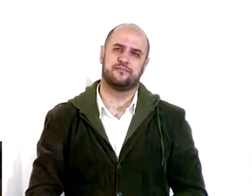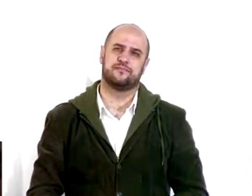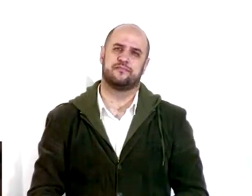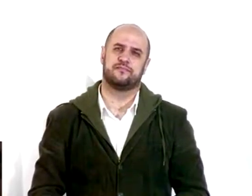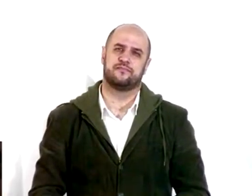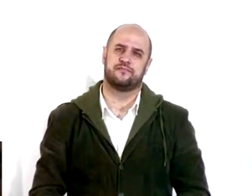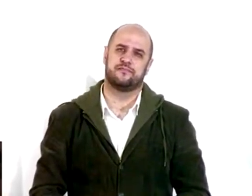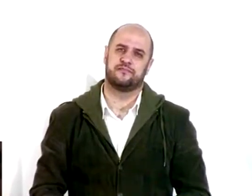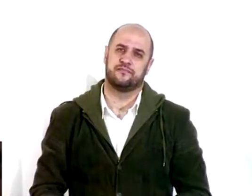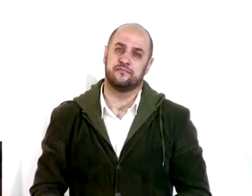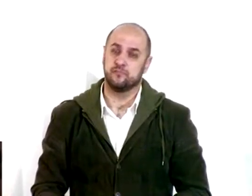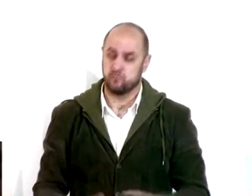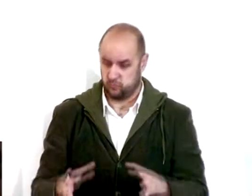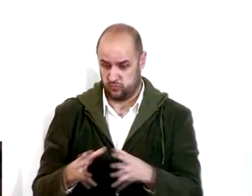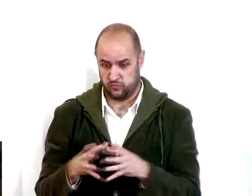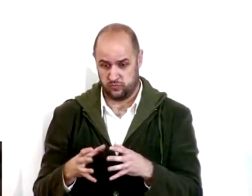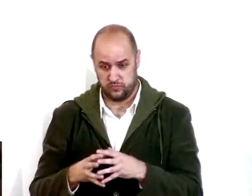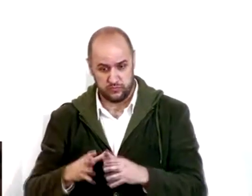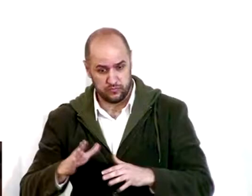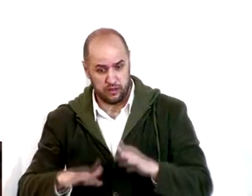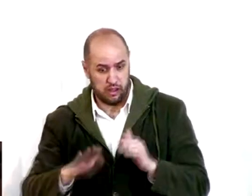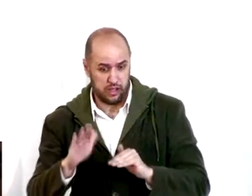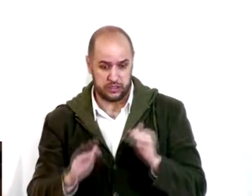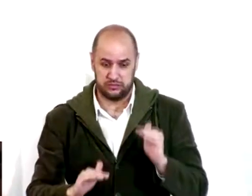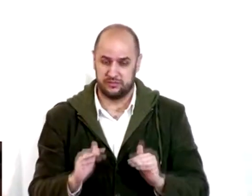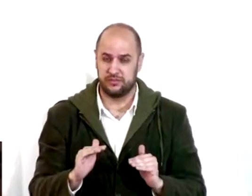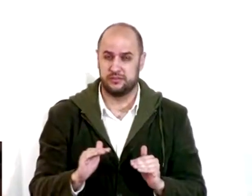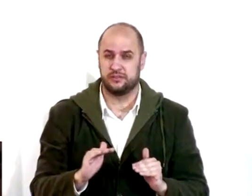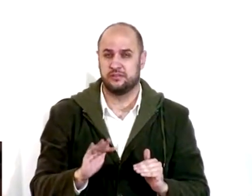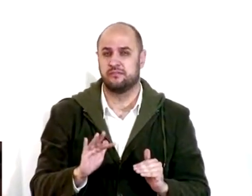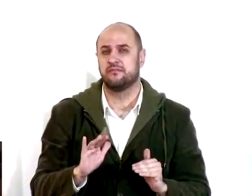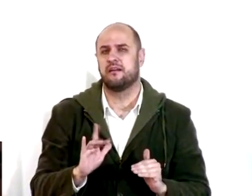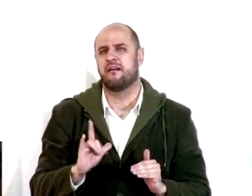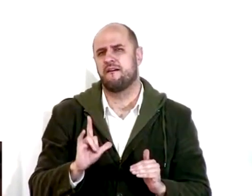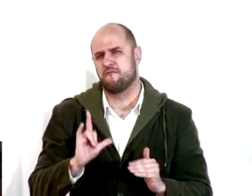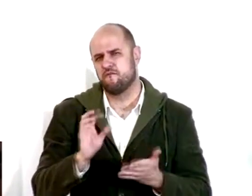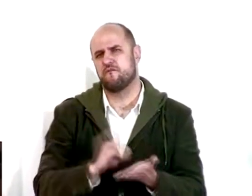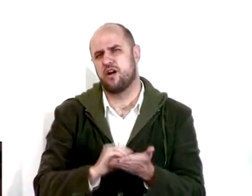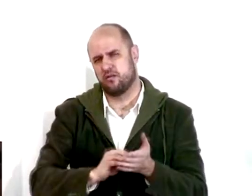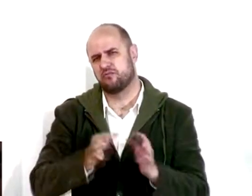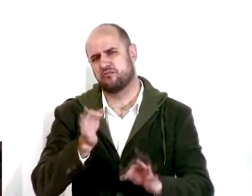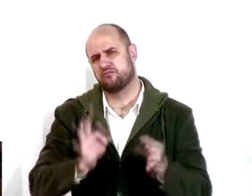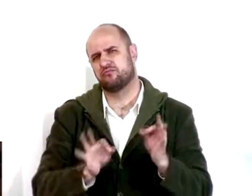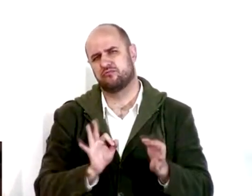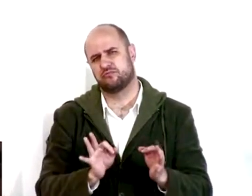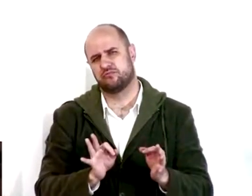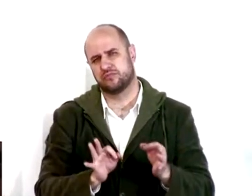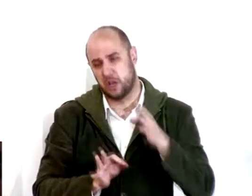E estes, muitas vezes, não poucas, são injustiçados